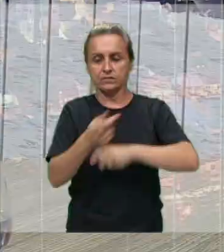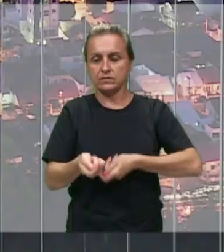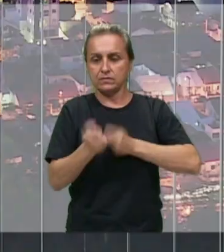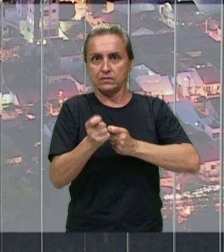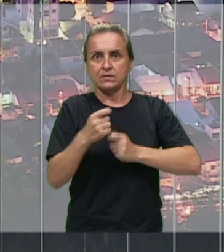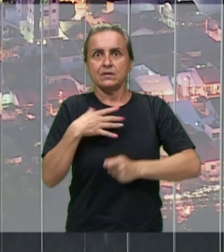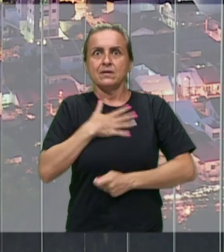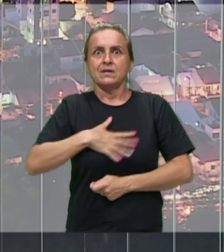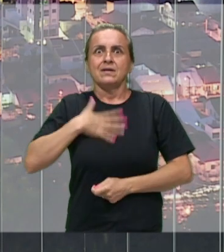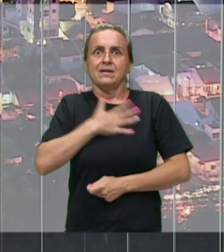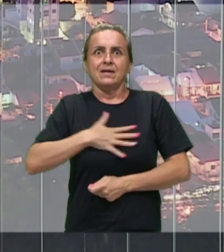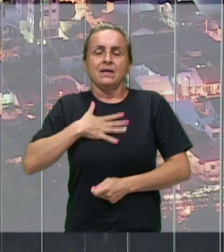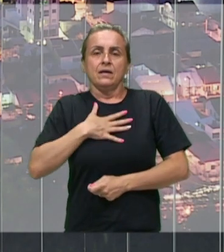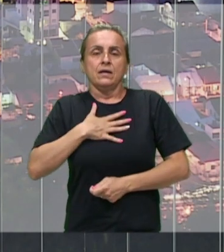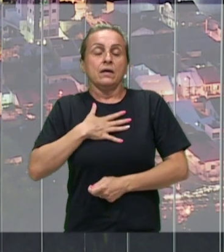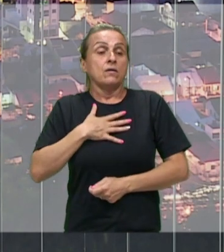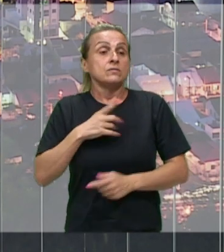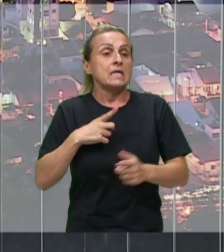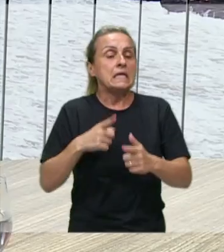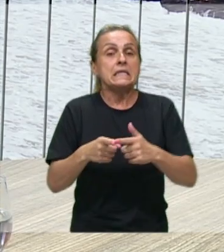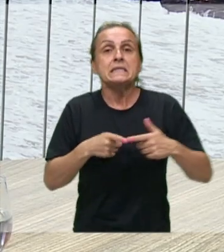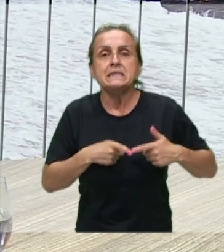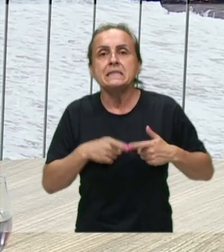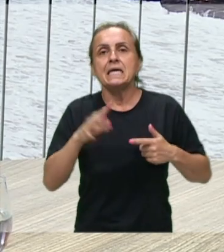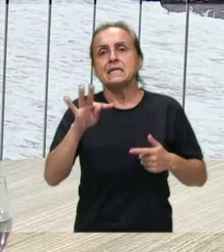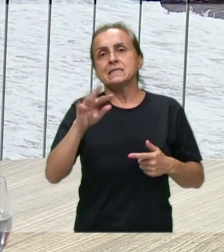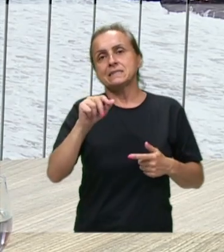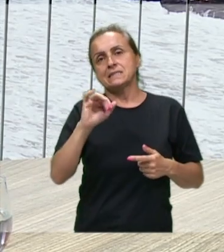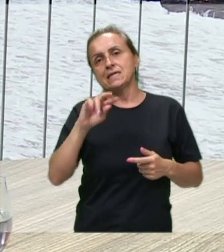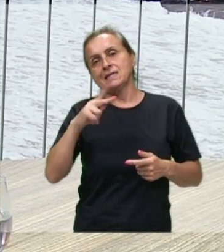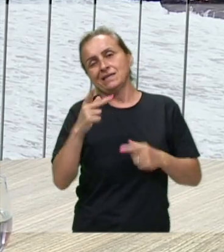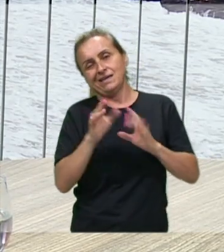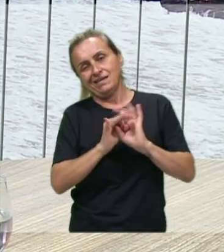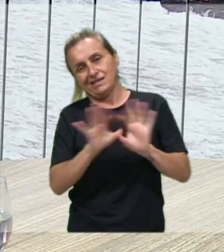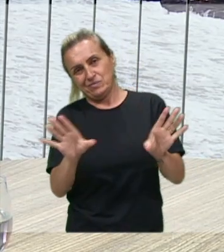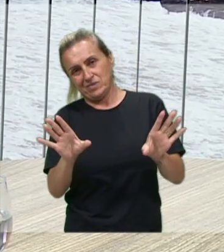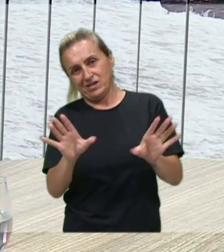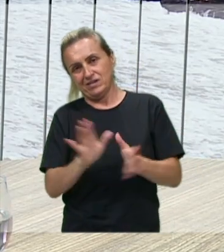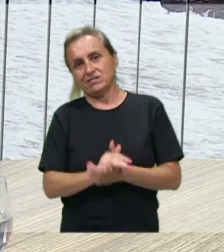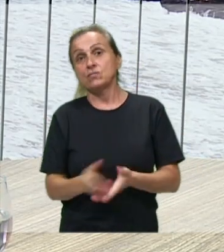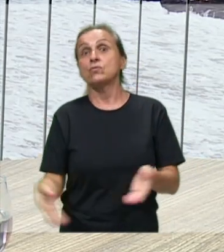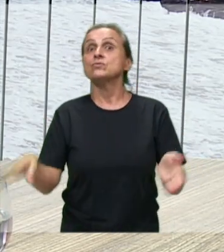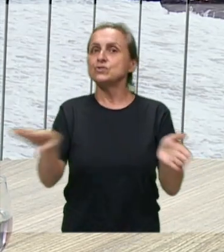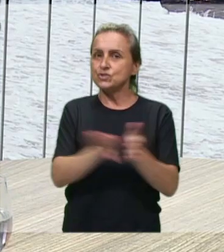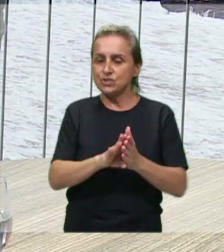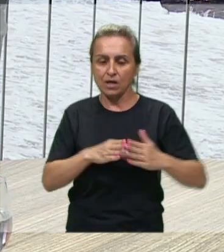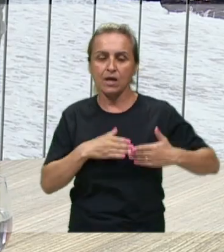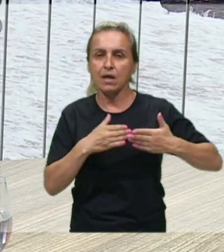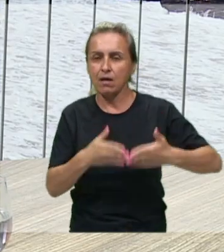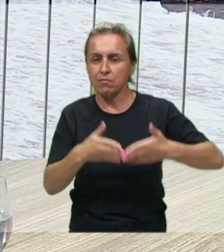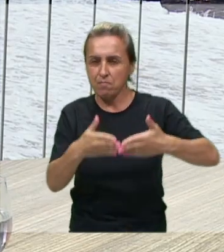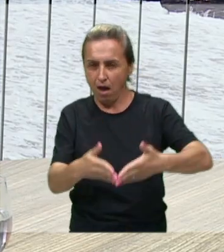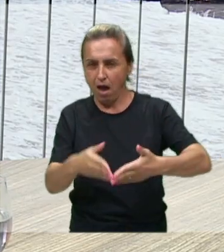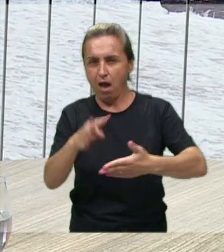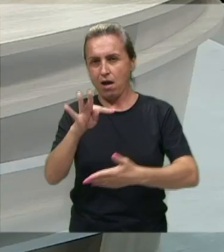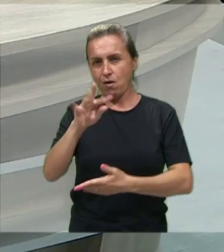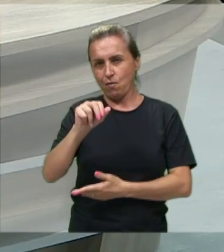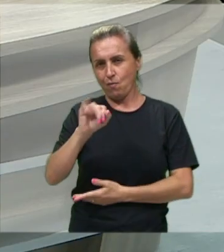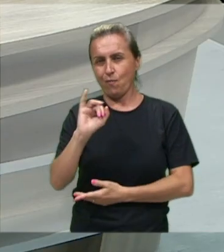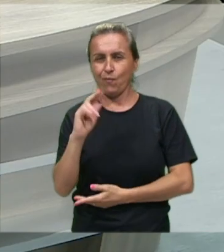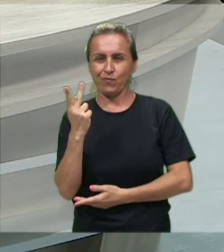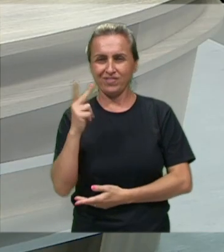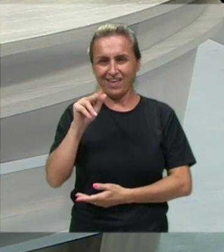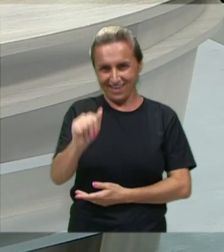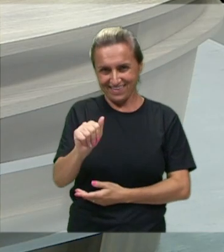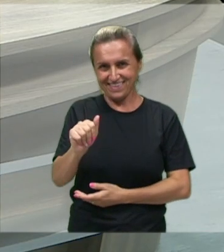tainha. Não tem licença para nós, o outro quer comer tainha. E quando chega o barco de tainha, o pescador leva para casa, eu adoro pegar gosto de presentear os amigos,